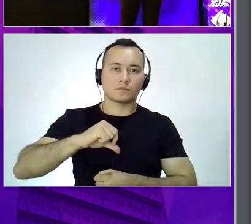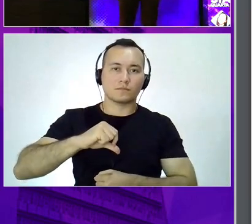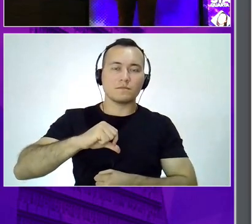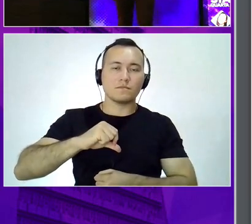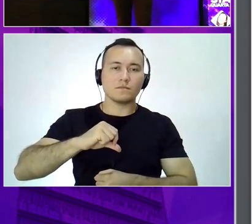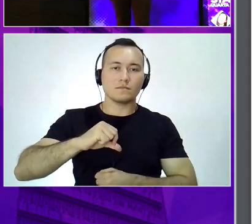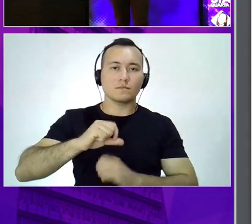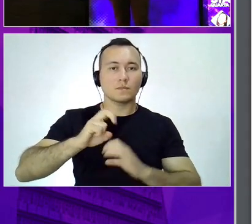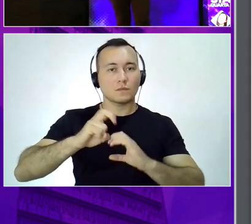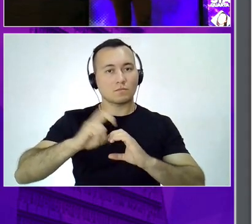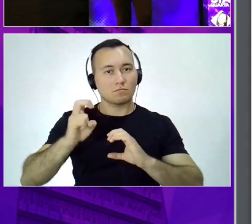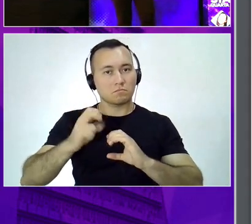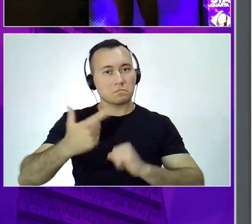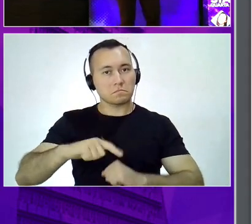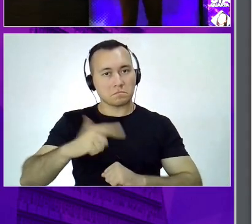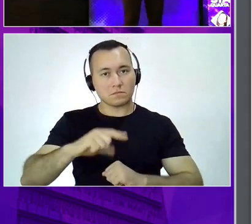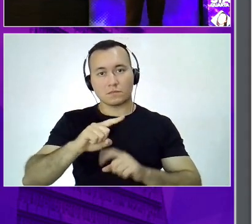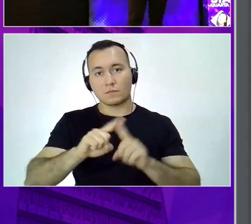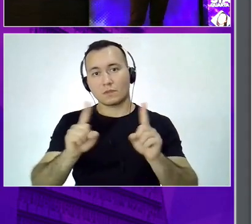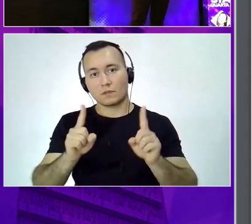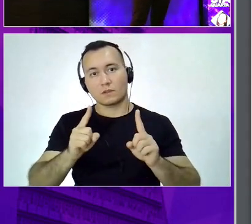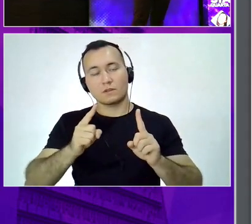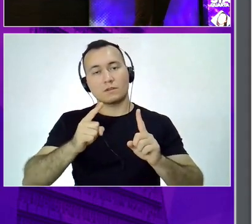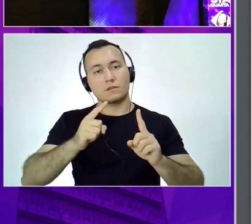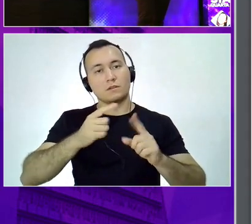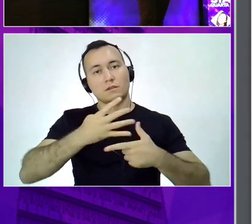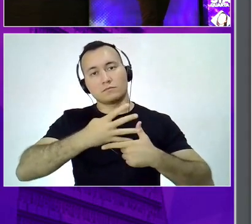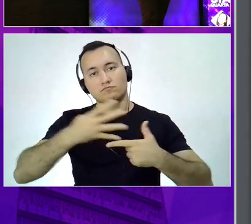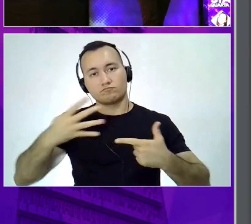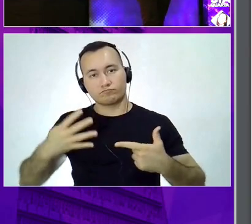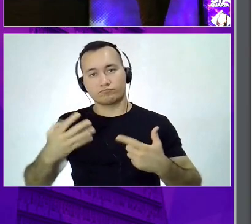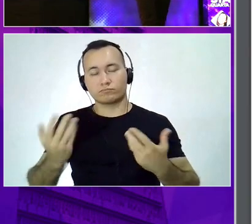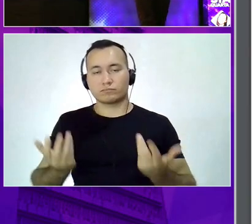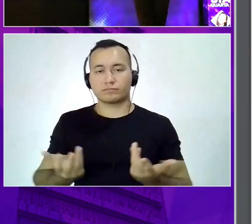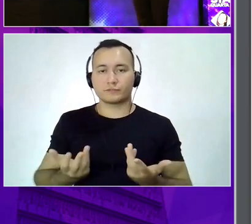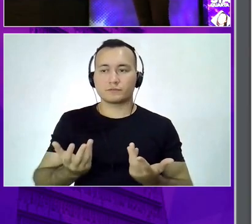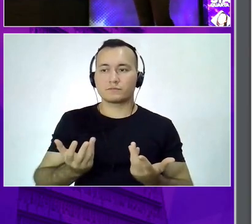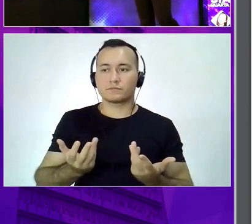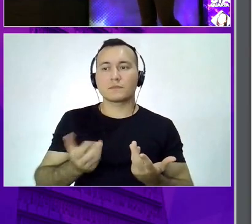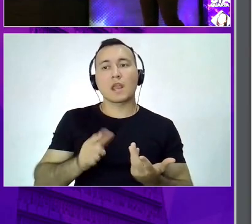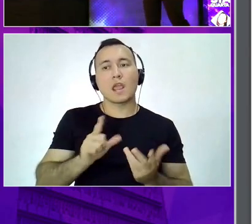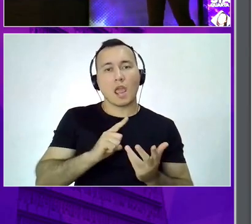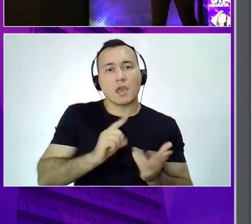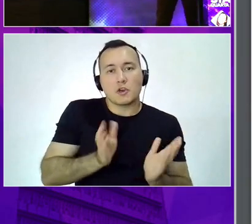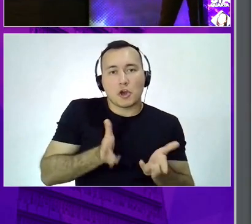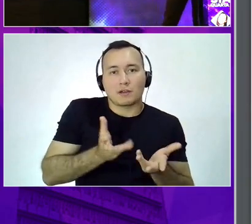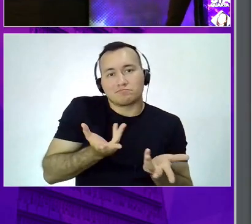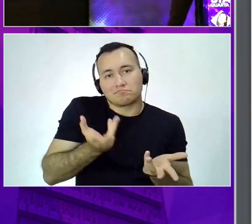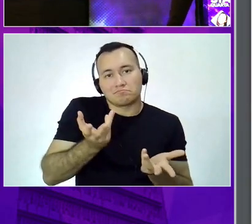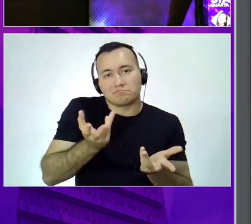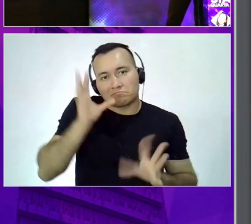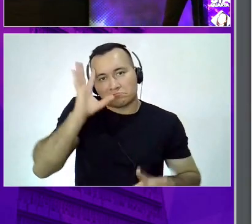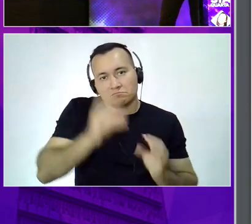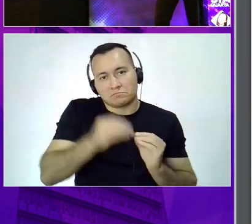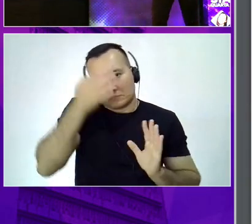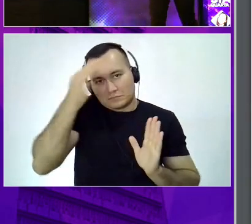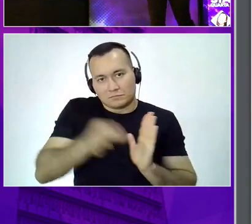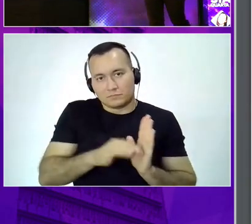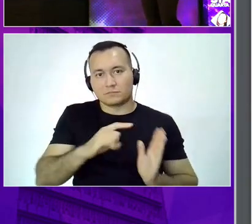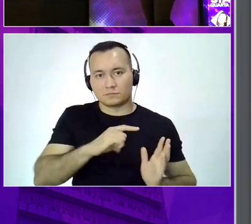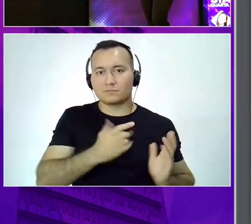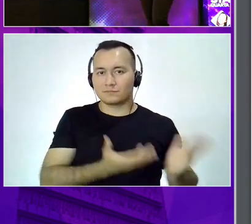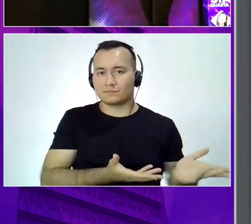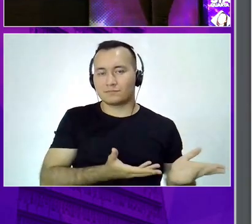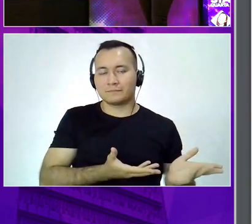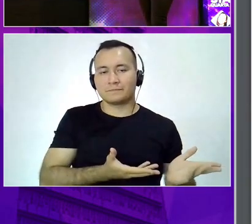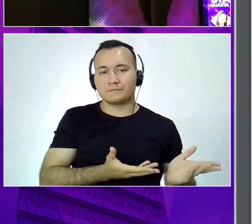a gente já tinha Netflix, a gente falava já sobre inteligência artificial. Nessa época, a gente fez uma pesquisa